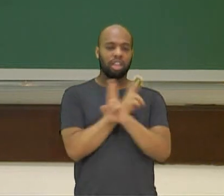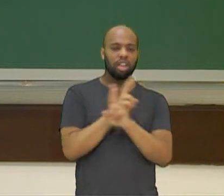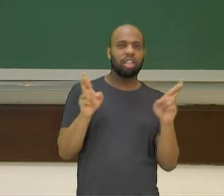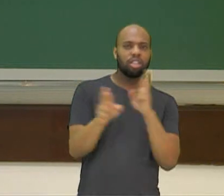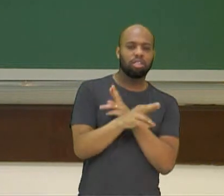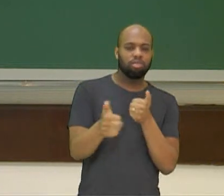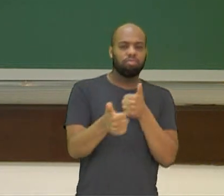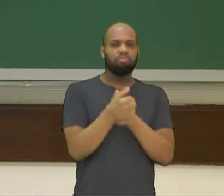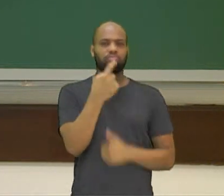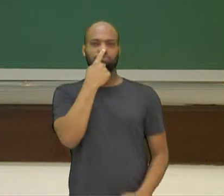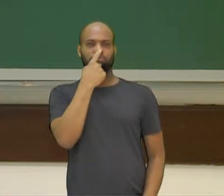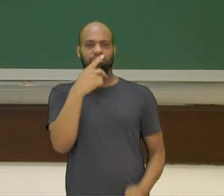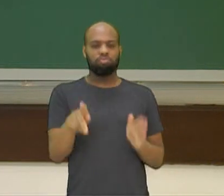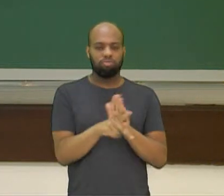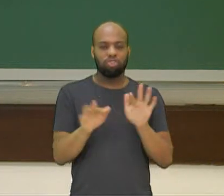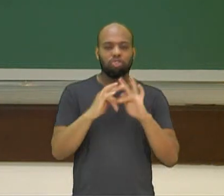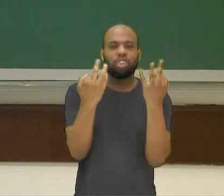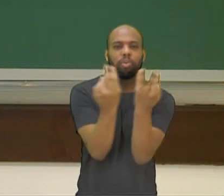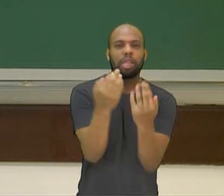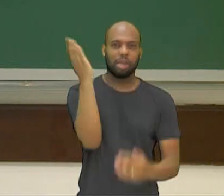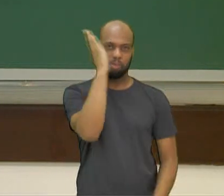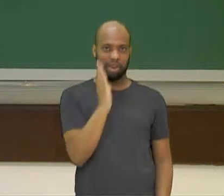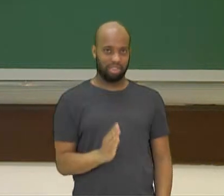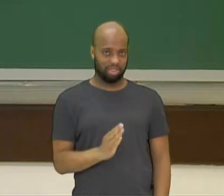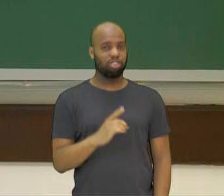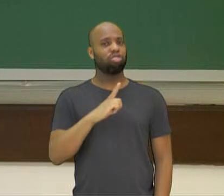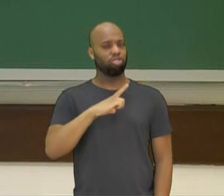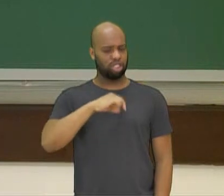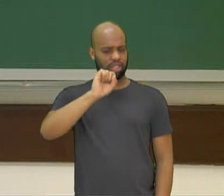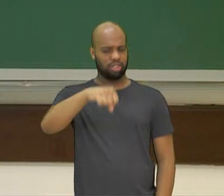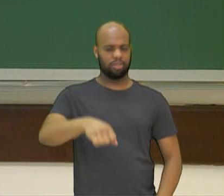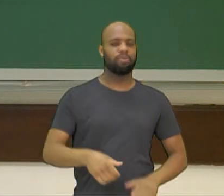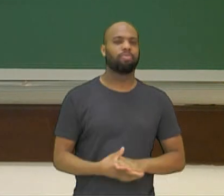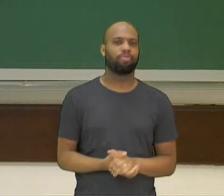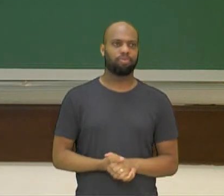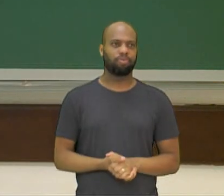de proximidade com a família brasileira muito grande.